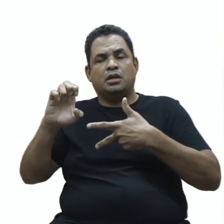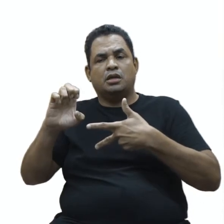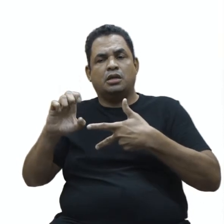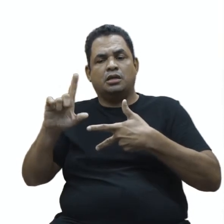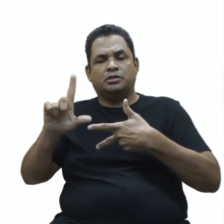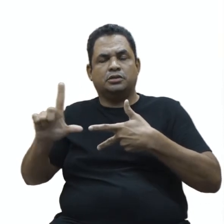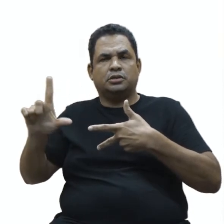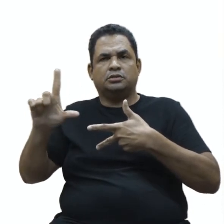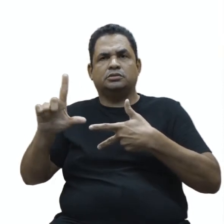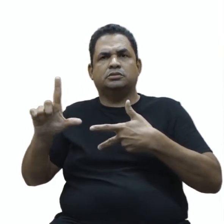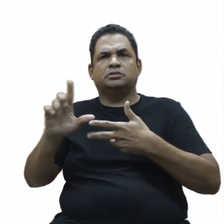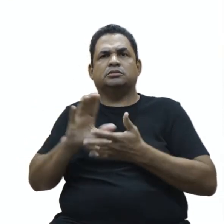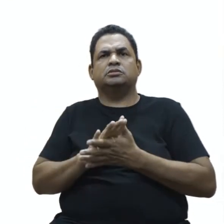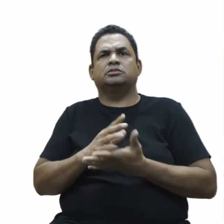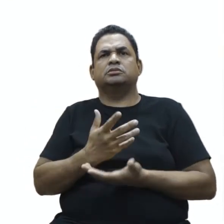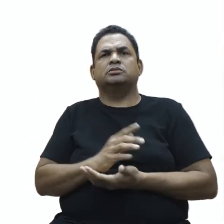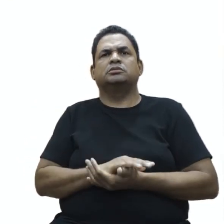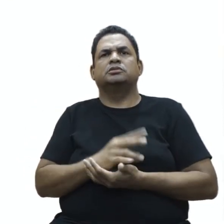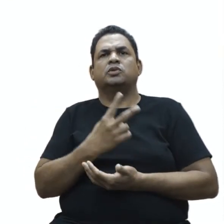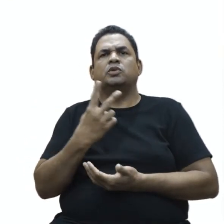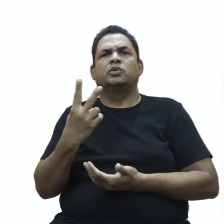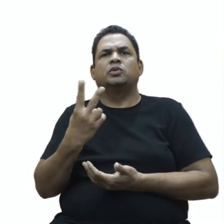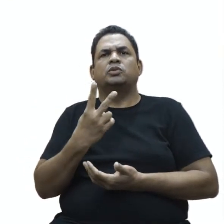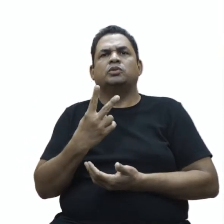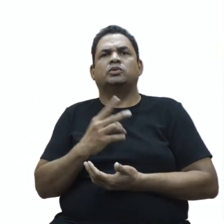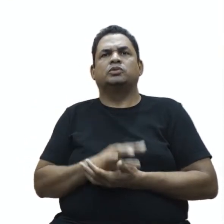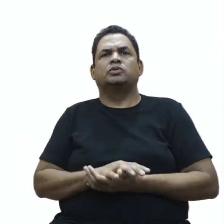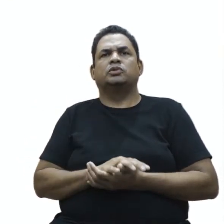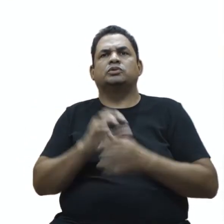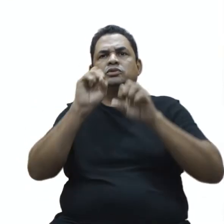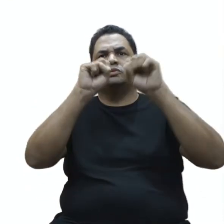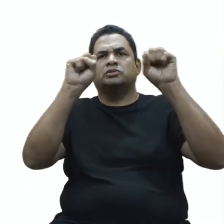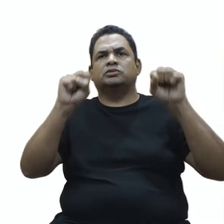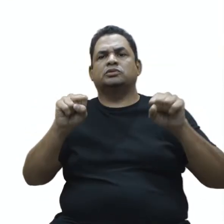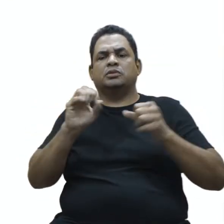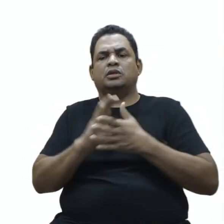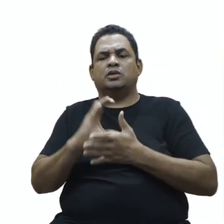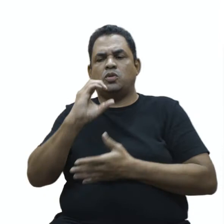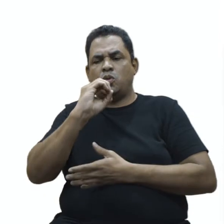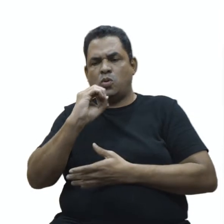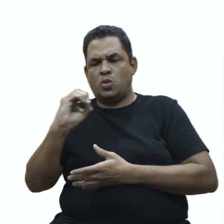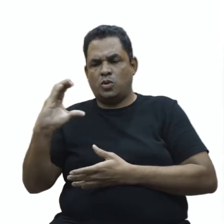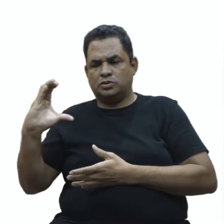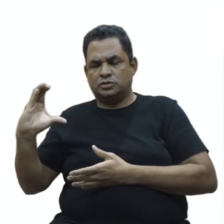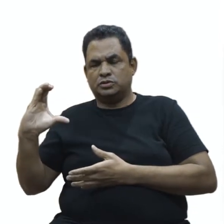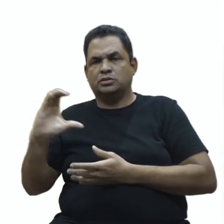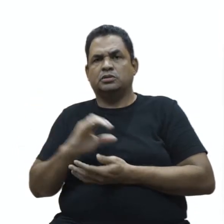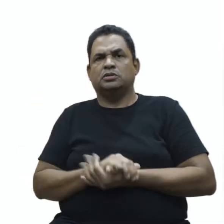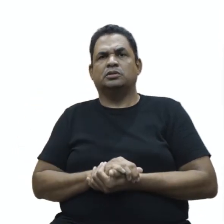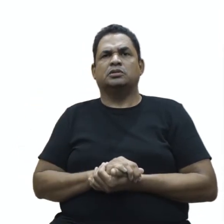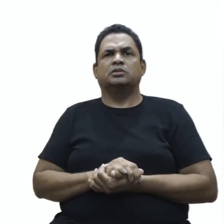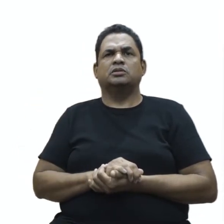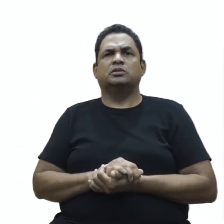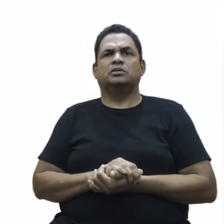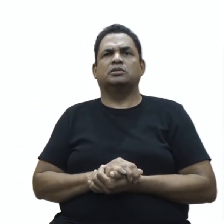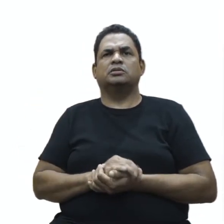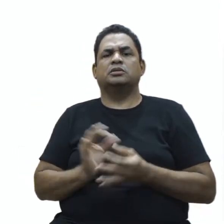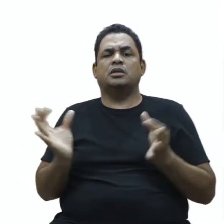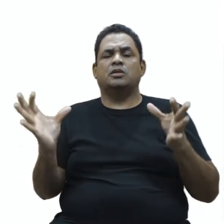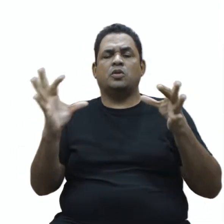governo que predominam no Ocidente, que eu quero que vocês fiquem bem ligados que a gente está falando de um